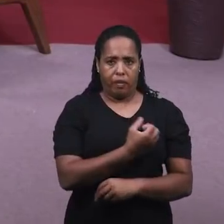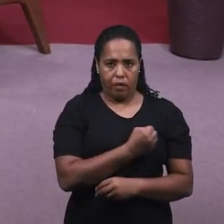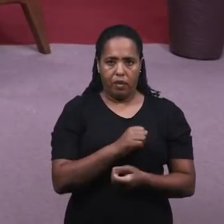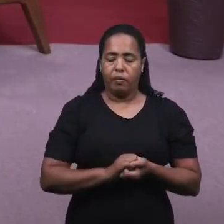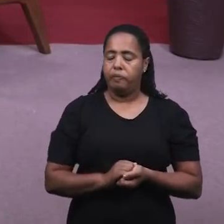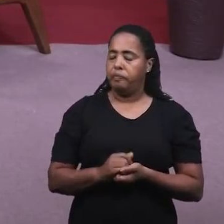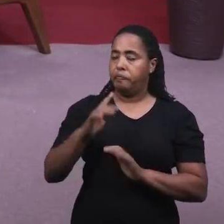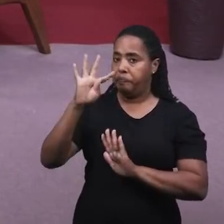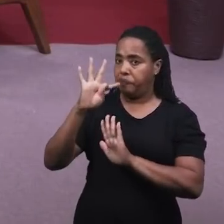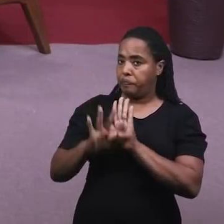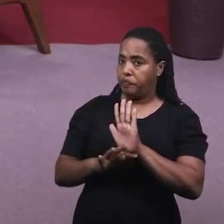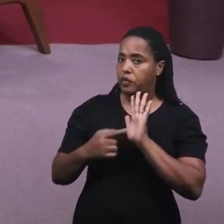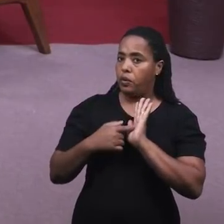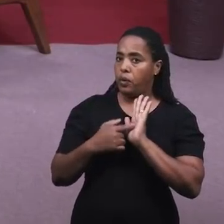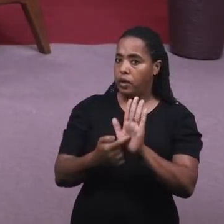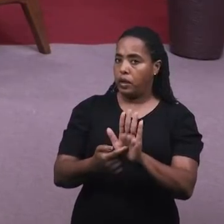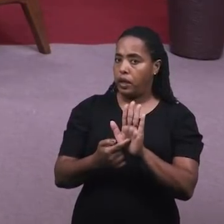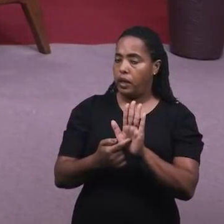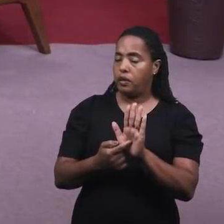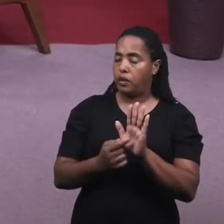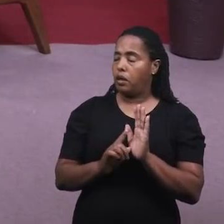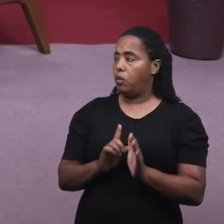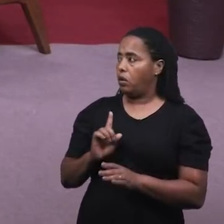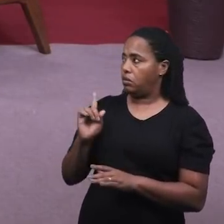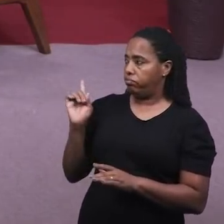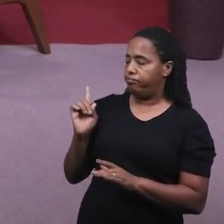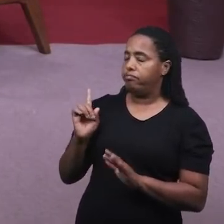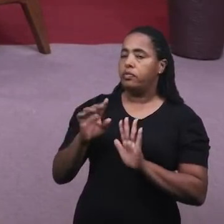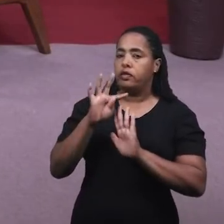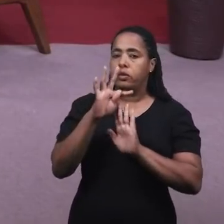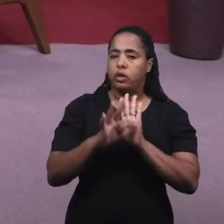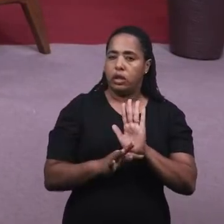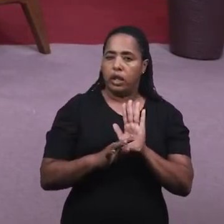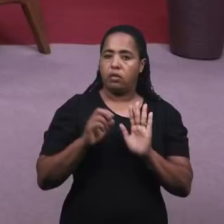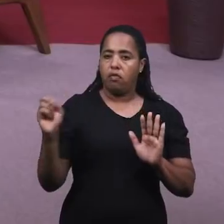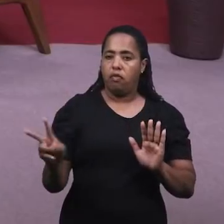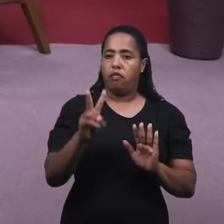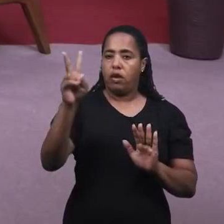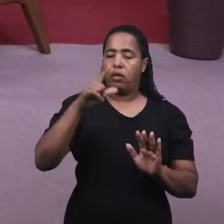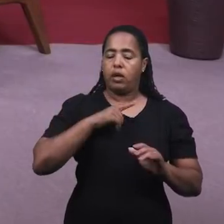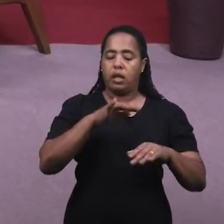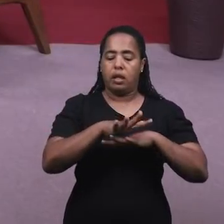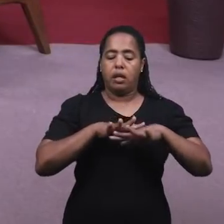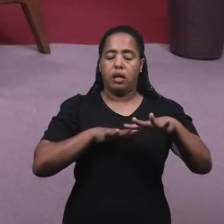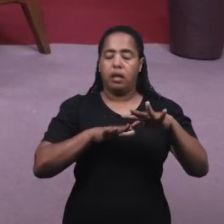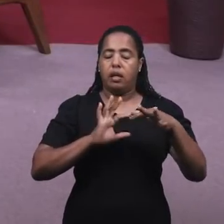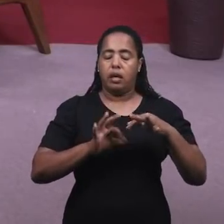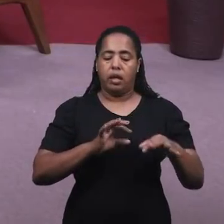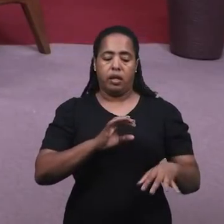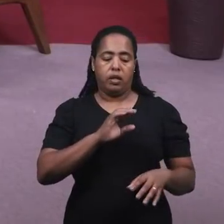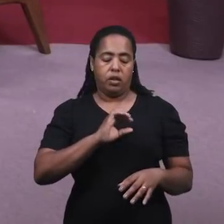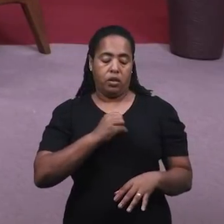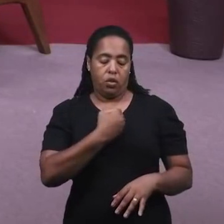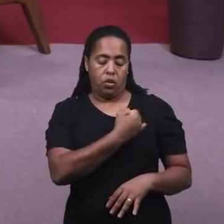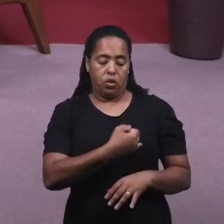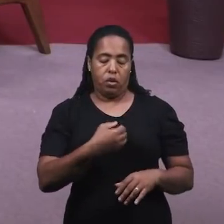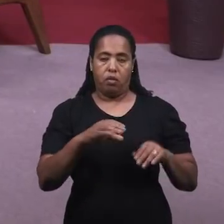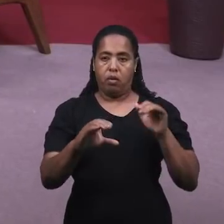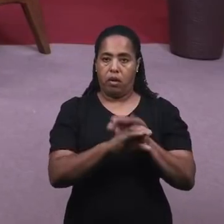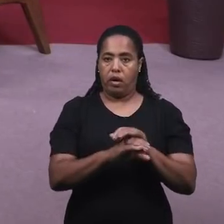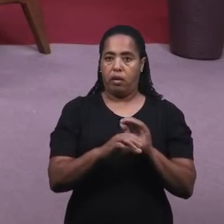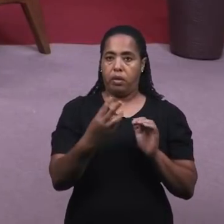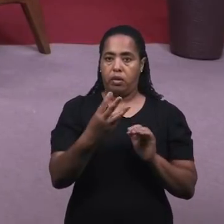texto que fala sobre o tamanho desta herança, sobre a grandiosidade dela. João, capítulo 3, versos 16